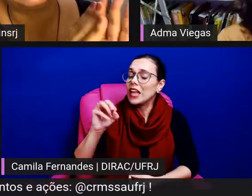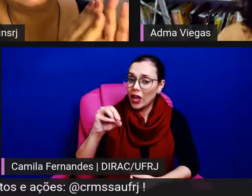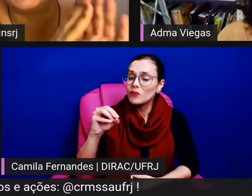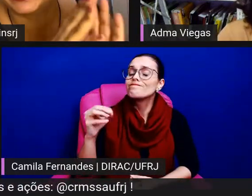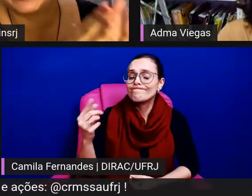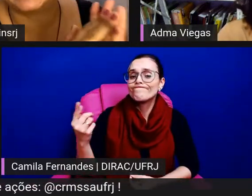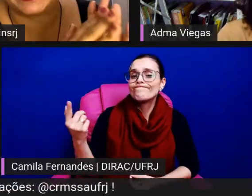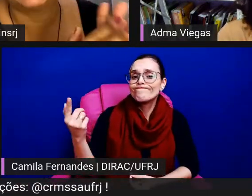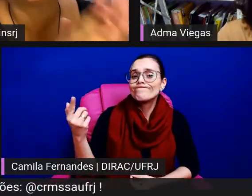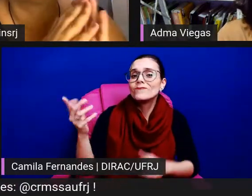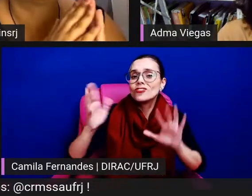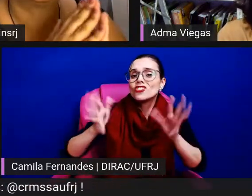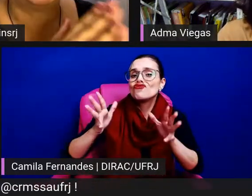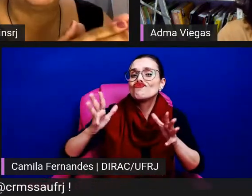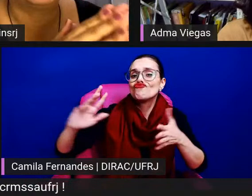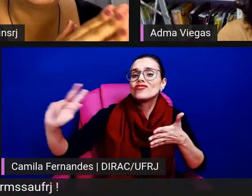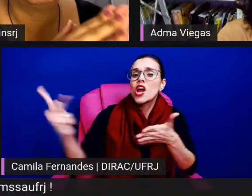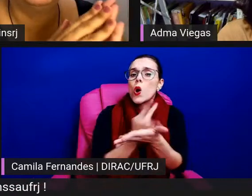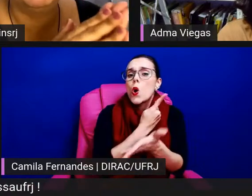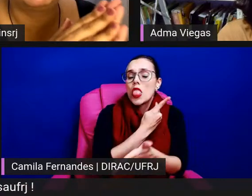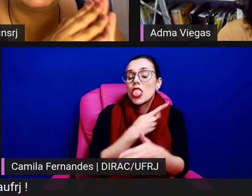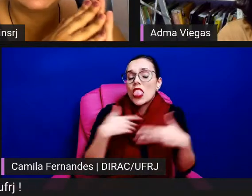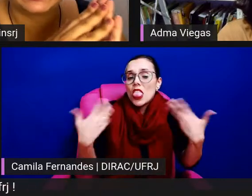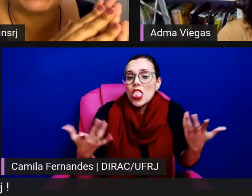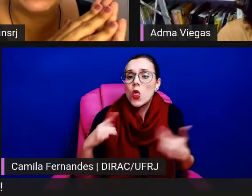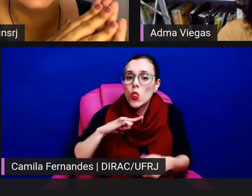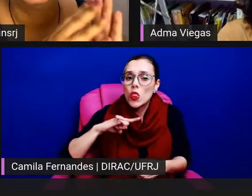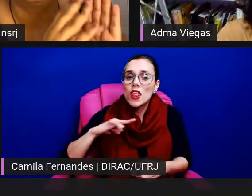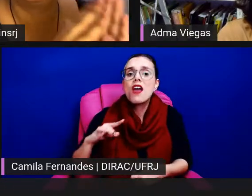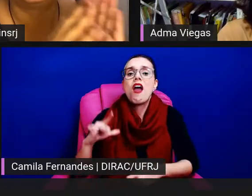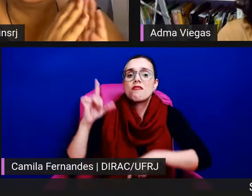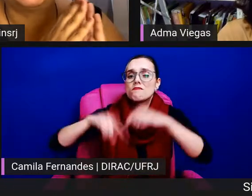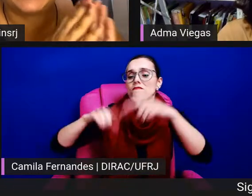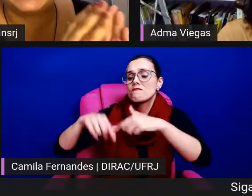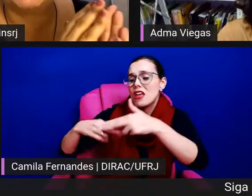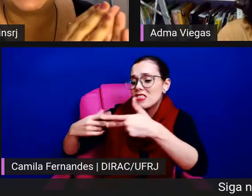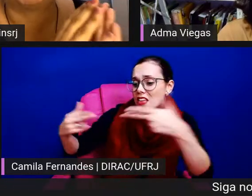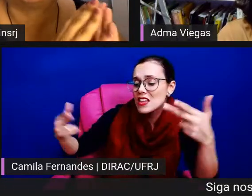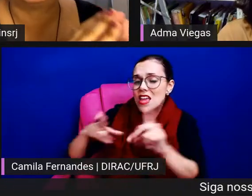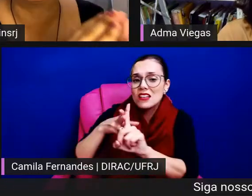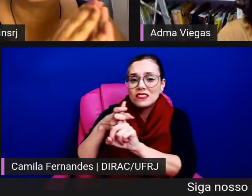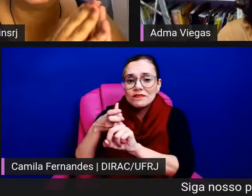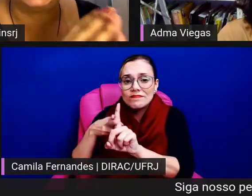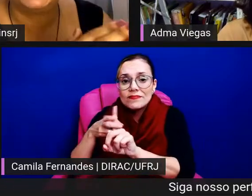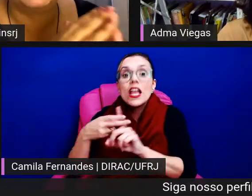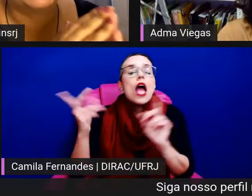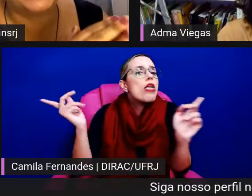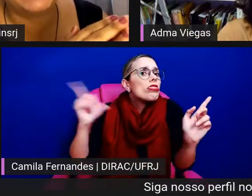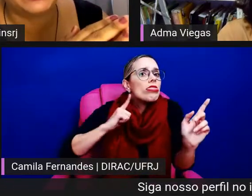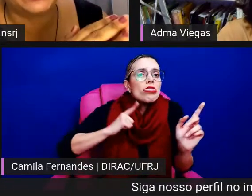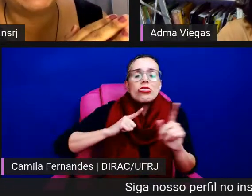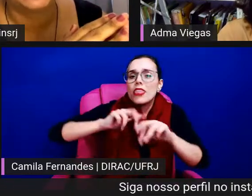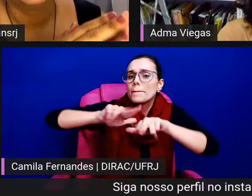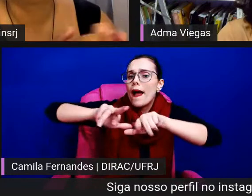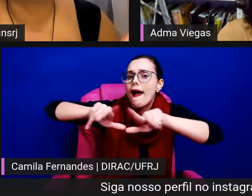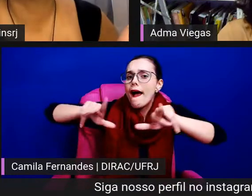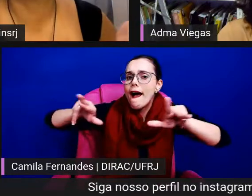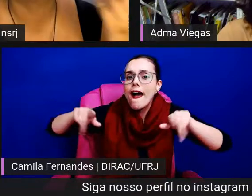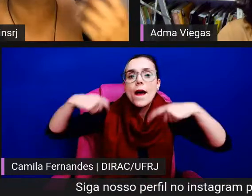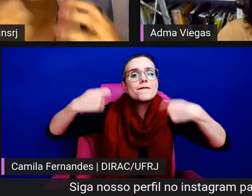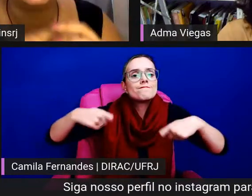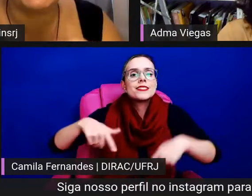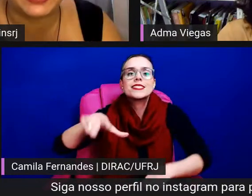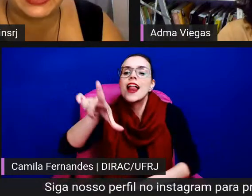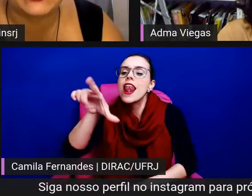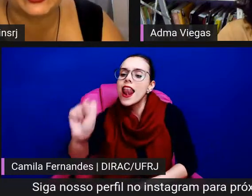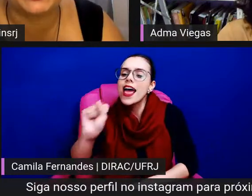a fixação de cartazes nos equipamentos públicos de saúde, dizendo: lésbica, faça aqui o seu preventivo,